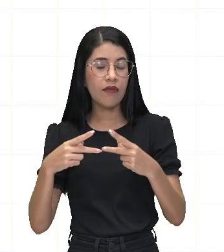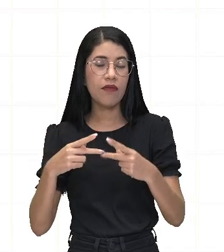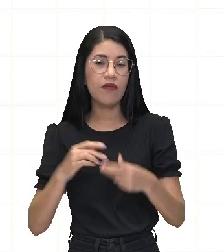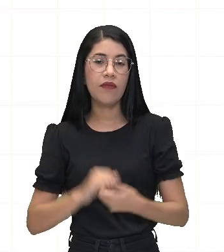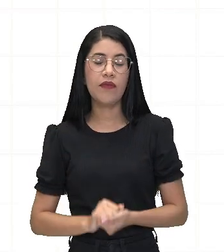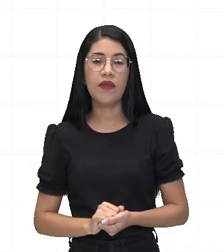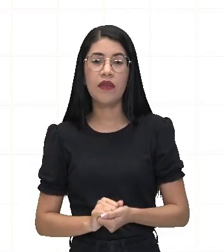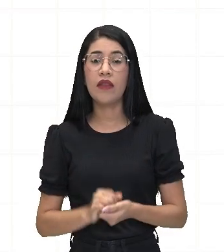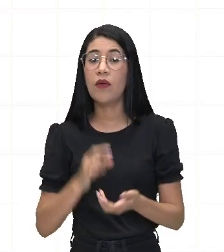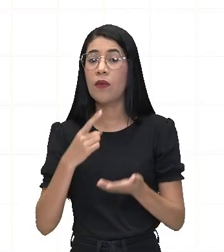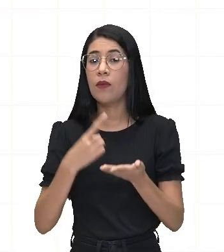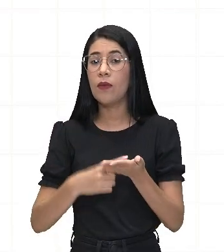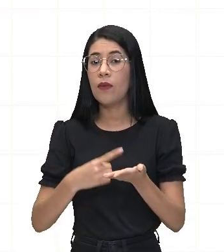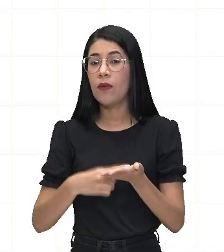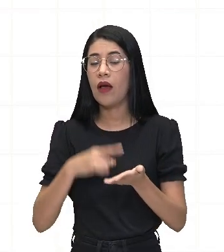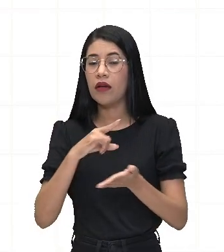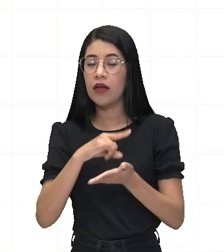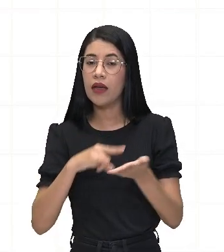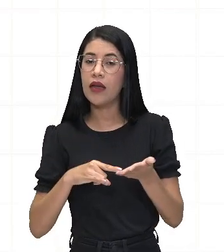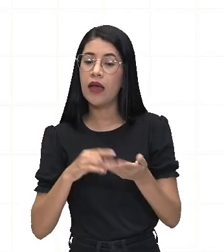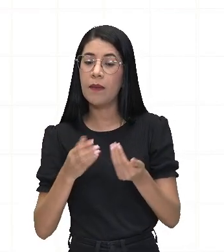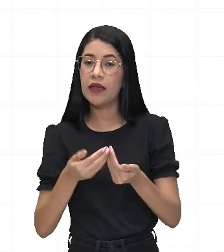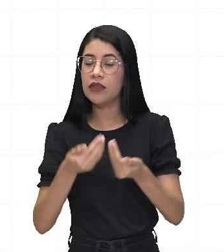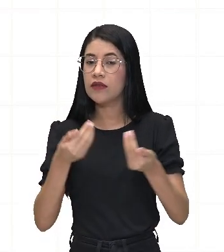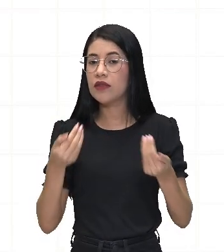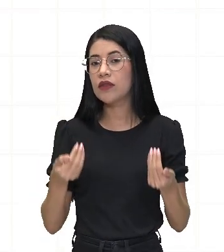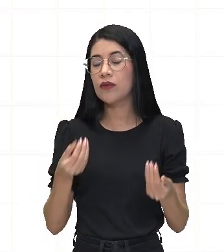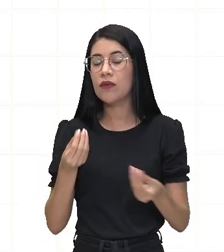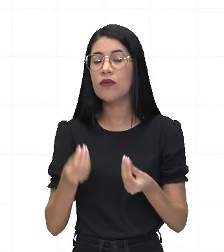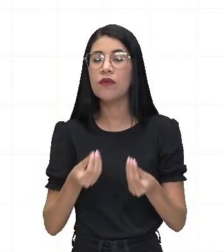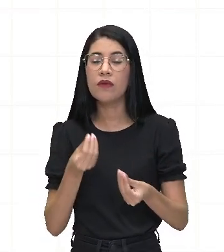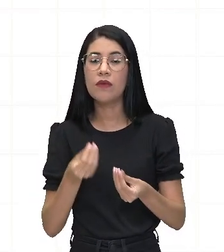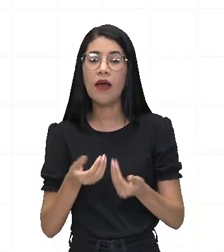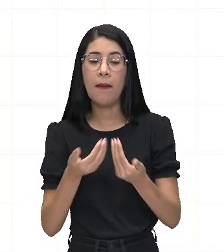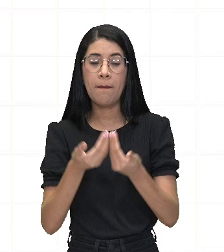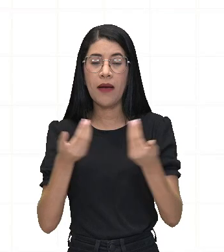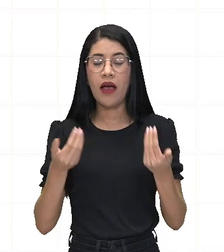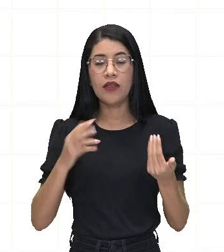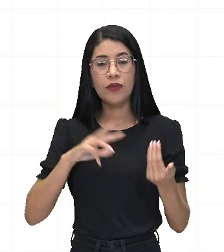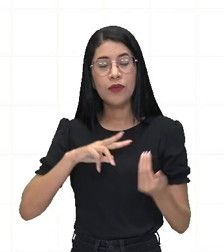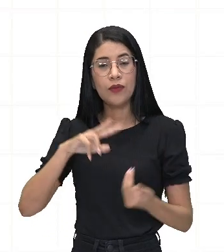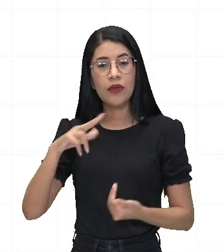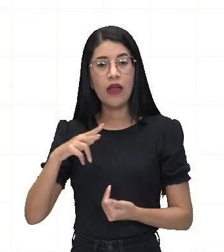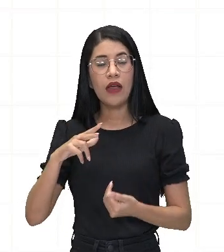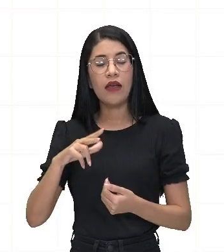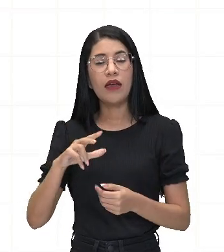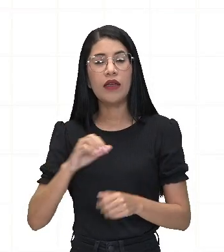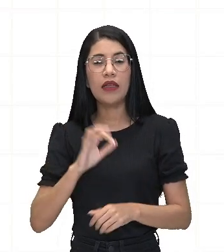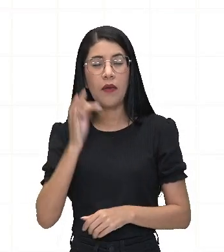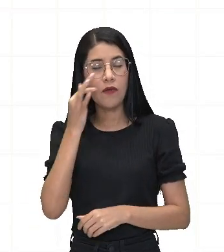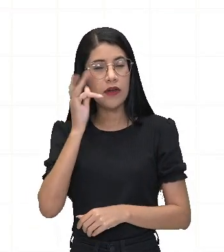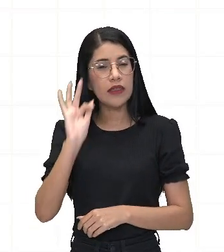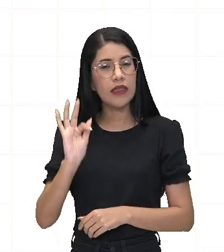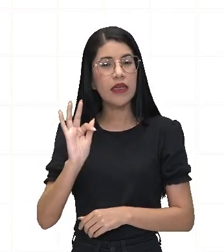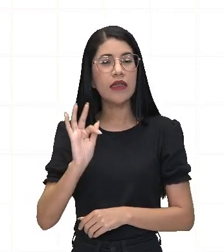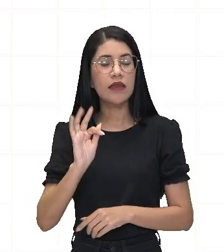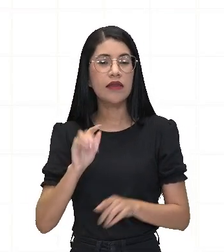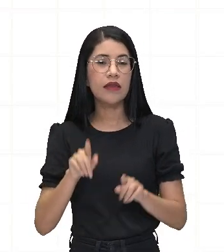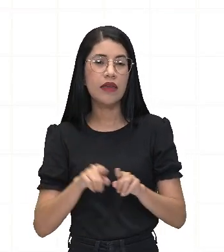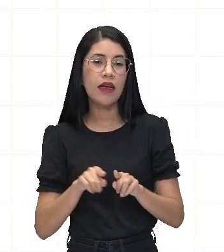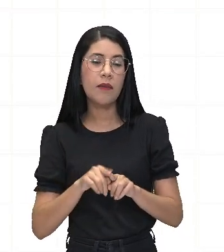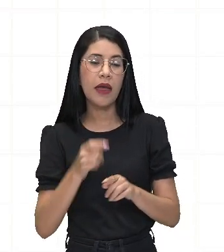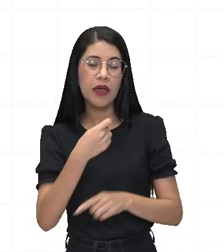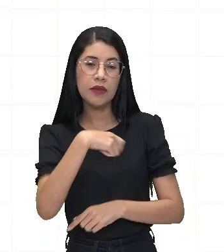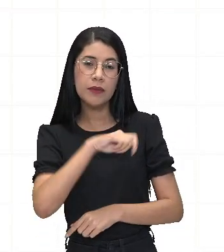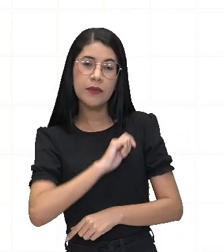ali, para fazer essa divisão entre os europeus, né, principalmente os franceses, os portugueses, os